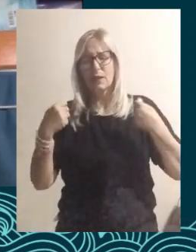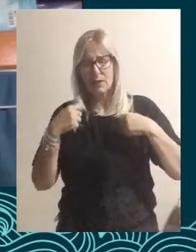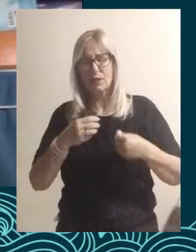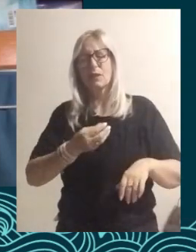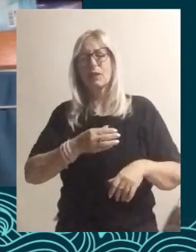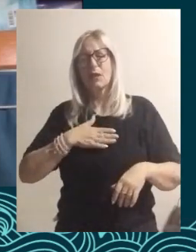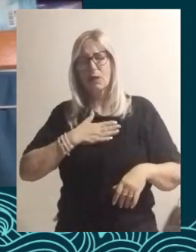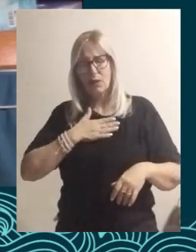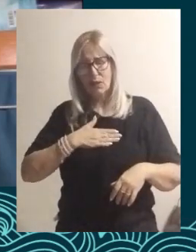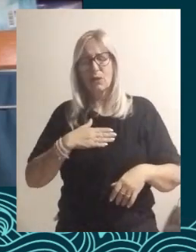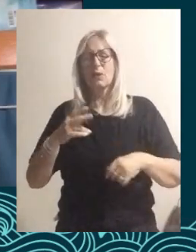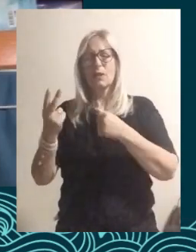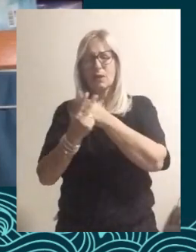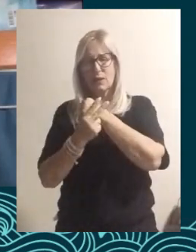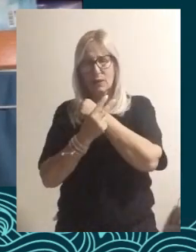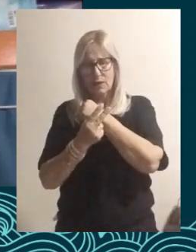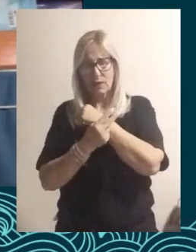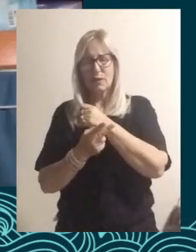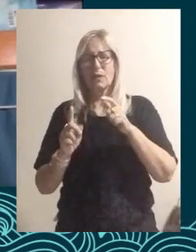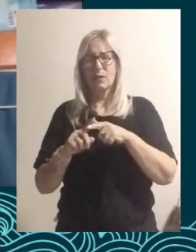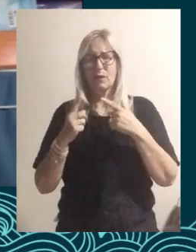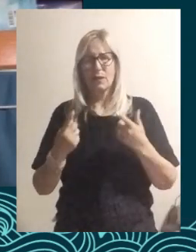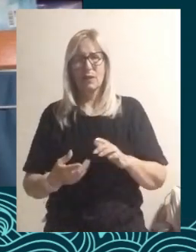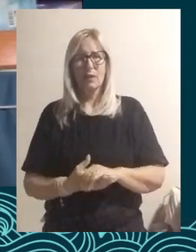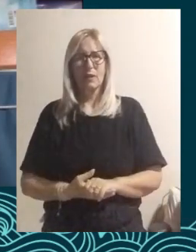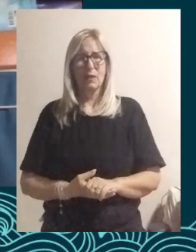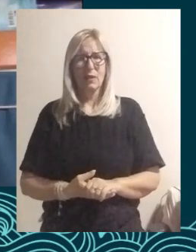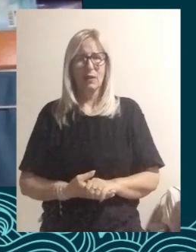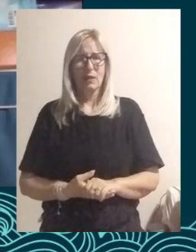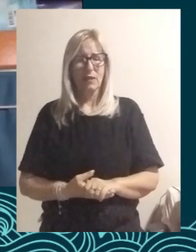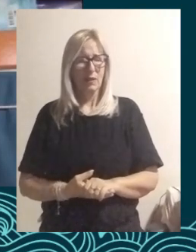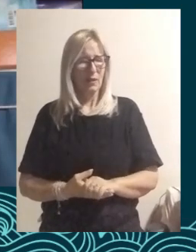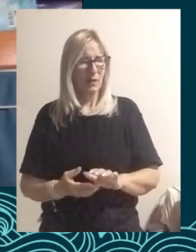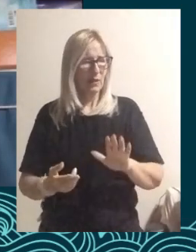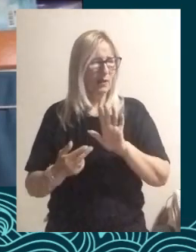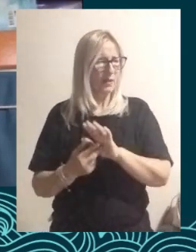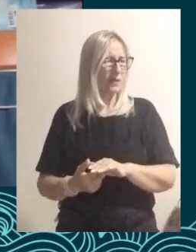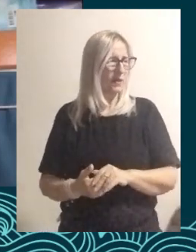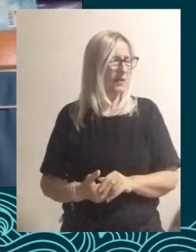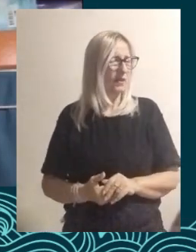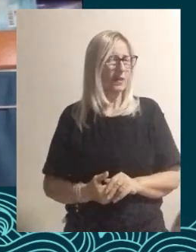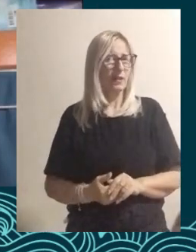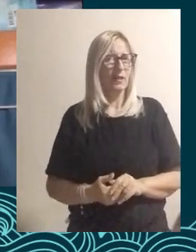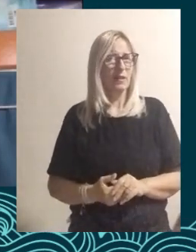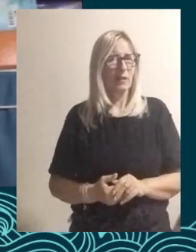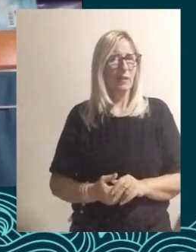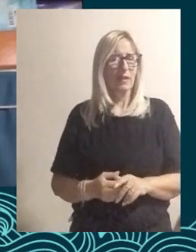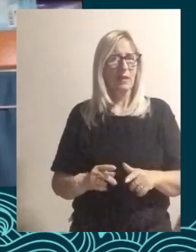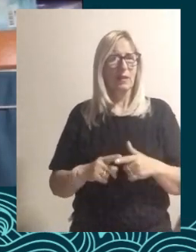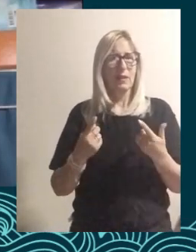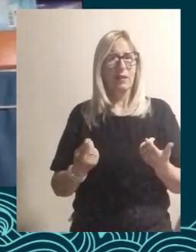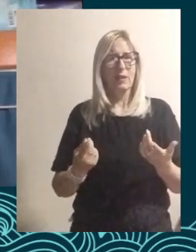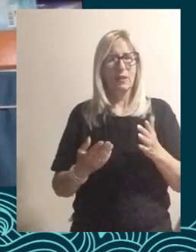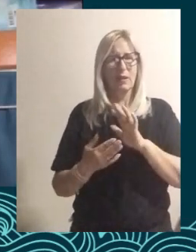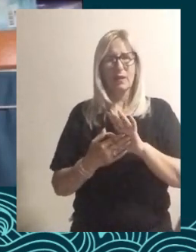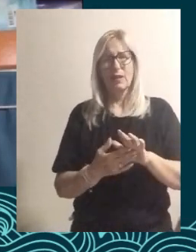sabe do que a gente gosta, quando a gente sabe como a gente cuida de si mesmo, eu acho que